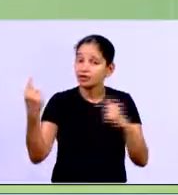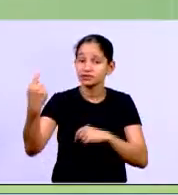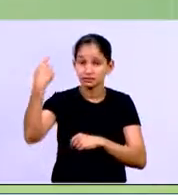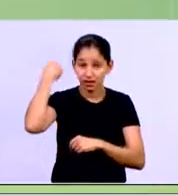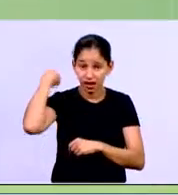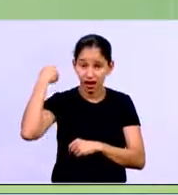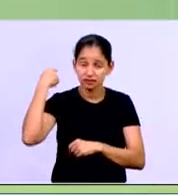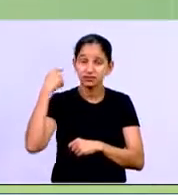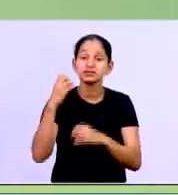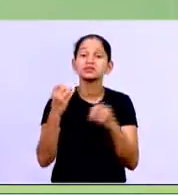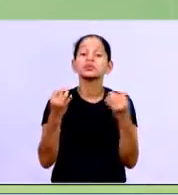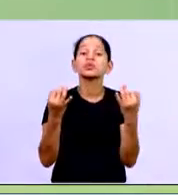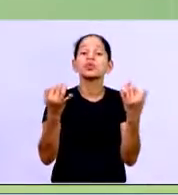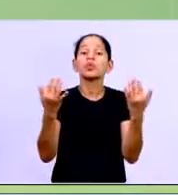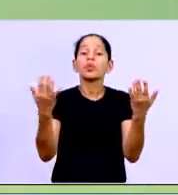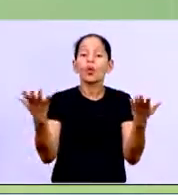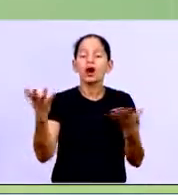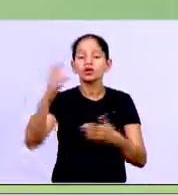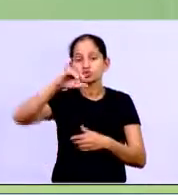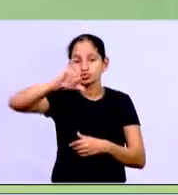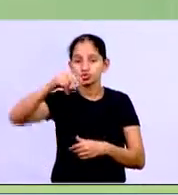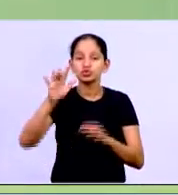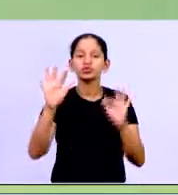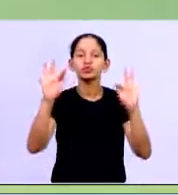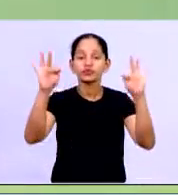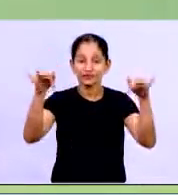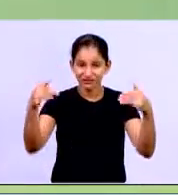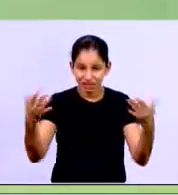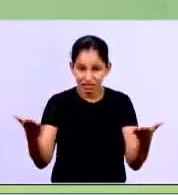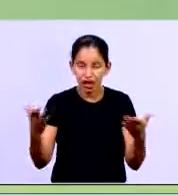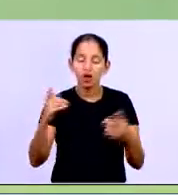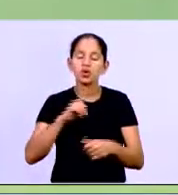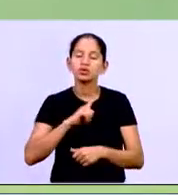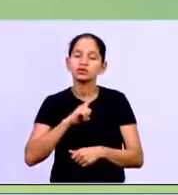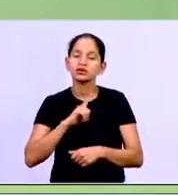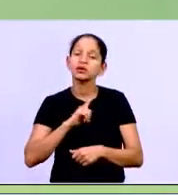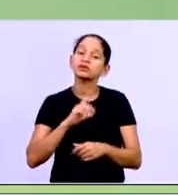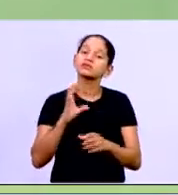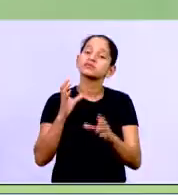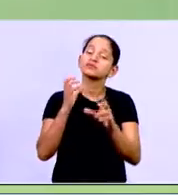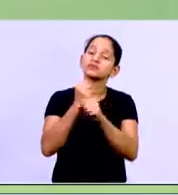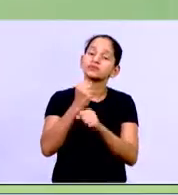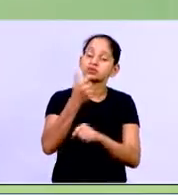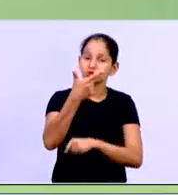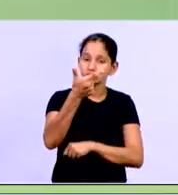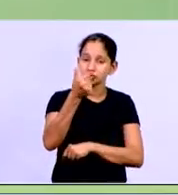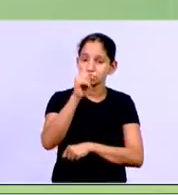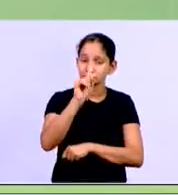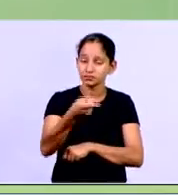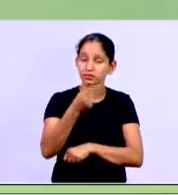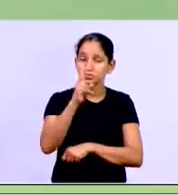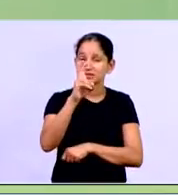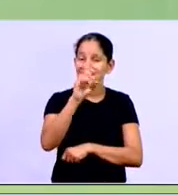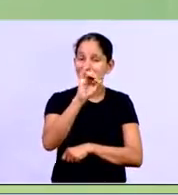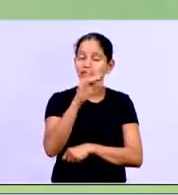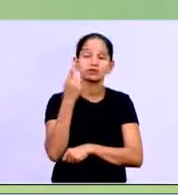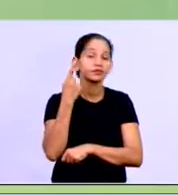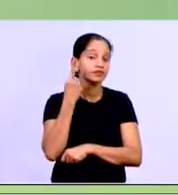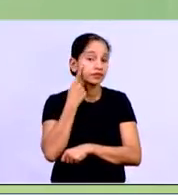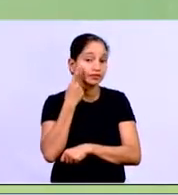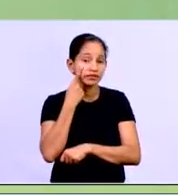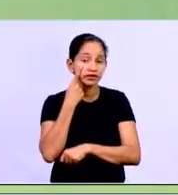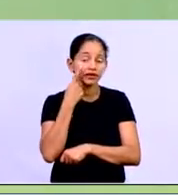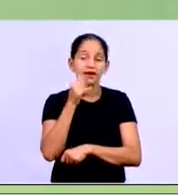sistema, a quantidade de juros ao final lá, somando o capital mais o juro, eu paguei 12.500. Vamos ver que o sistema SAC vai